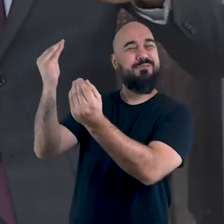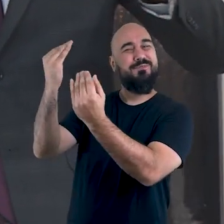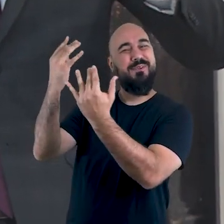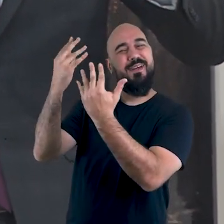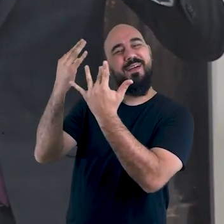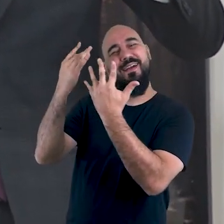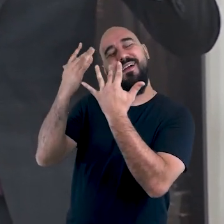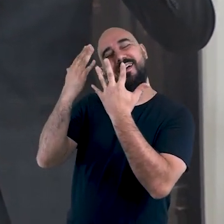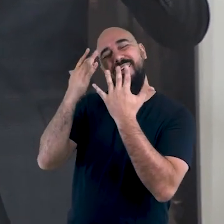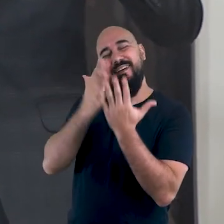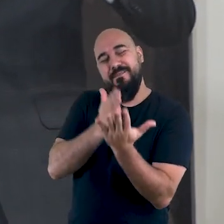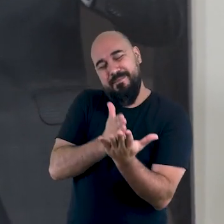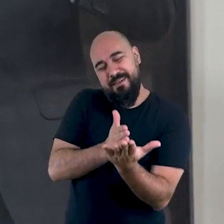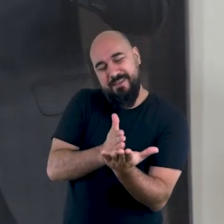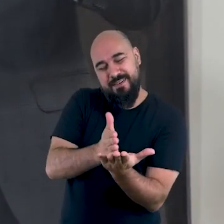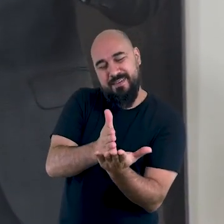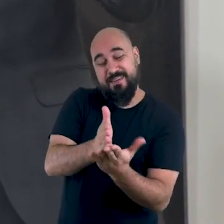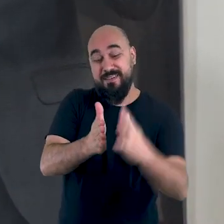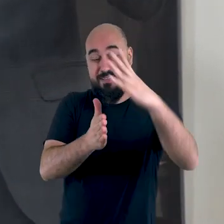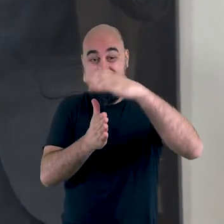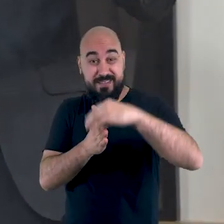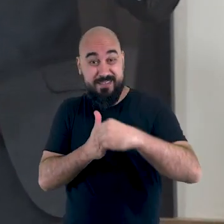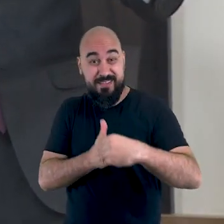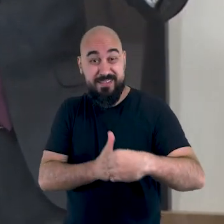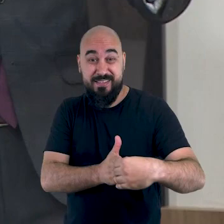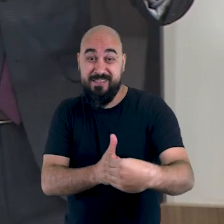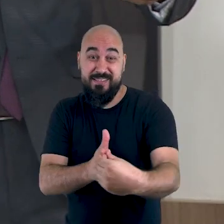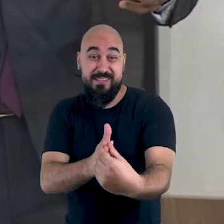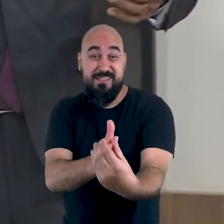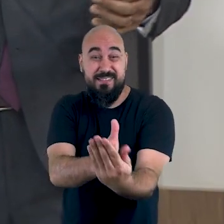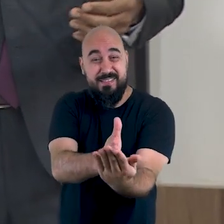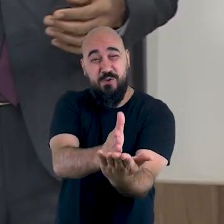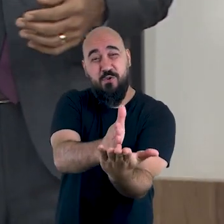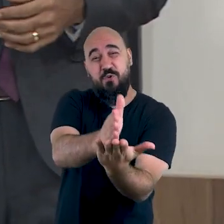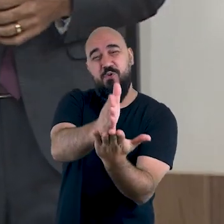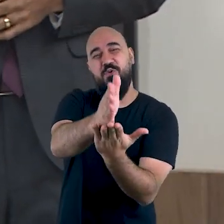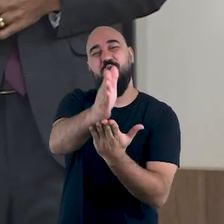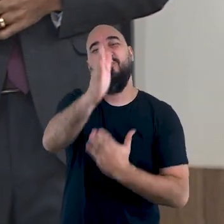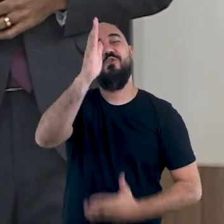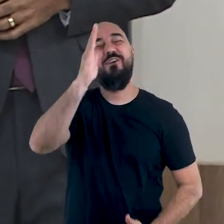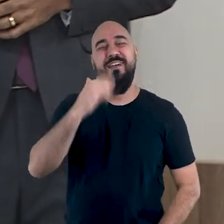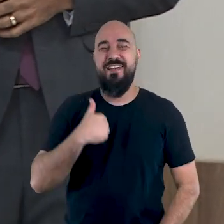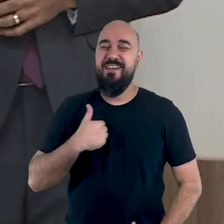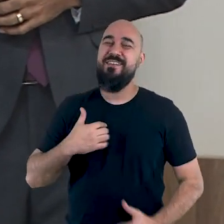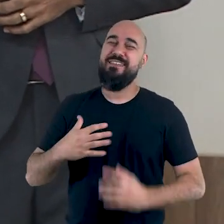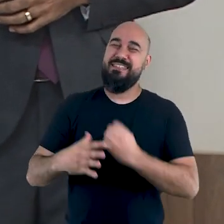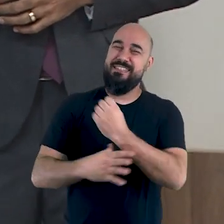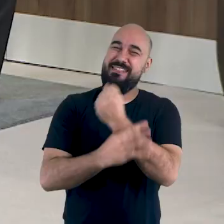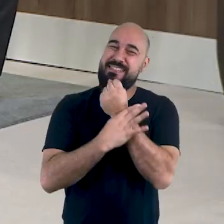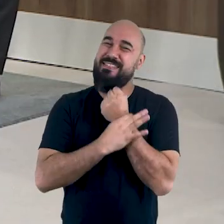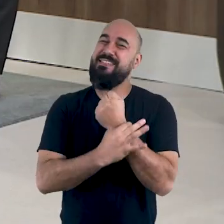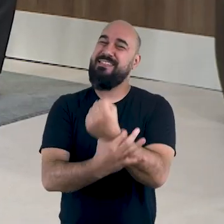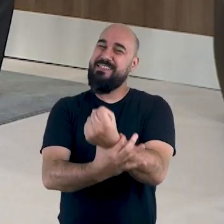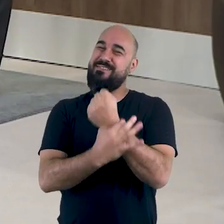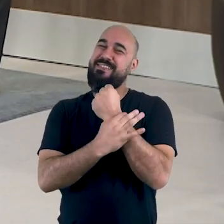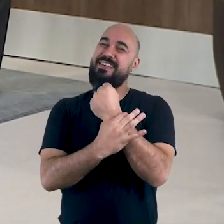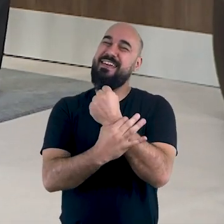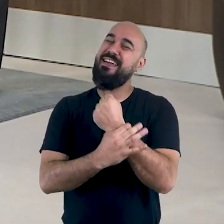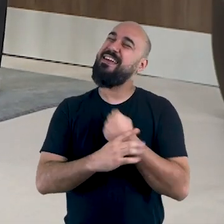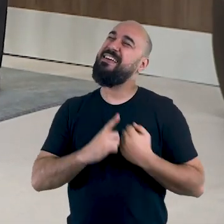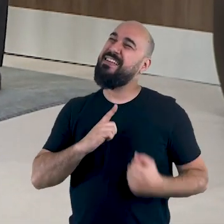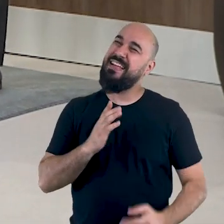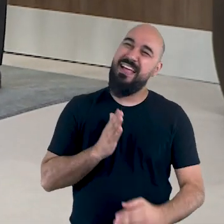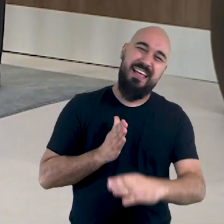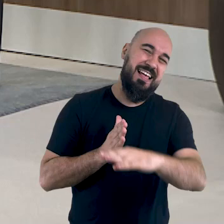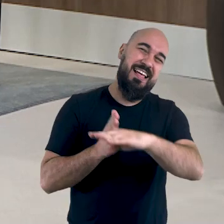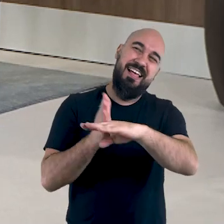me guiar em segurança no caminho rumo